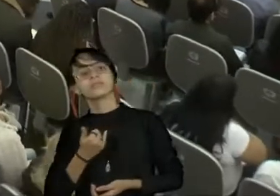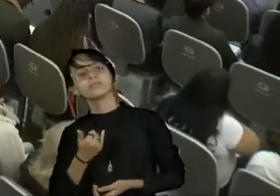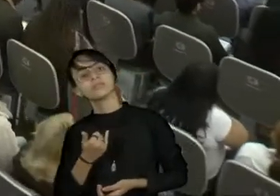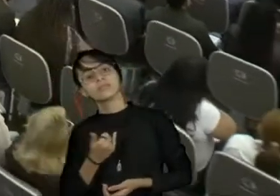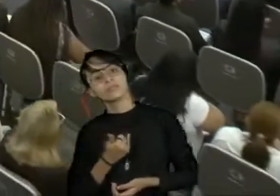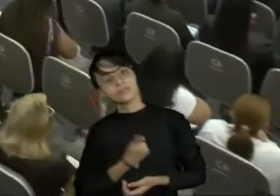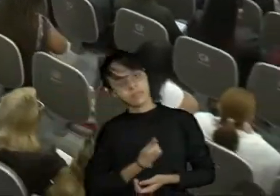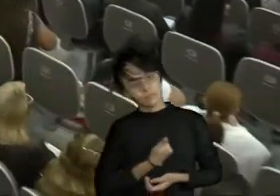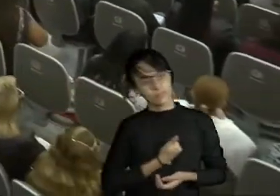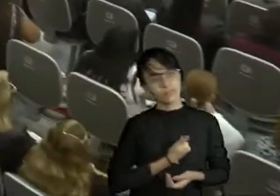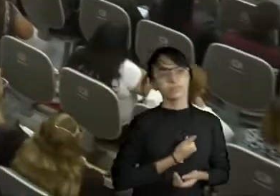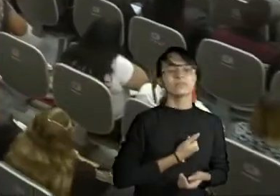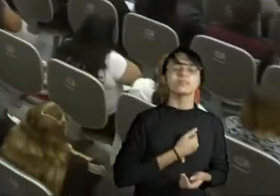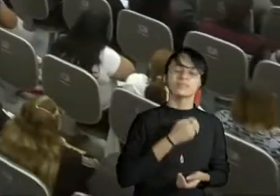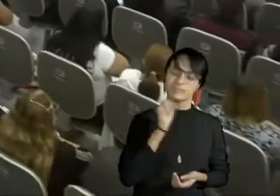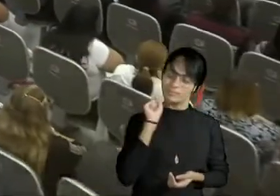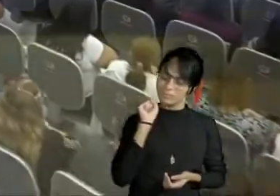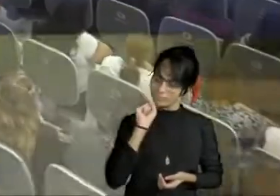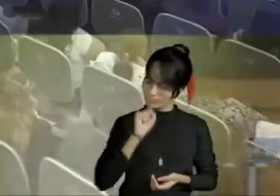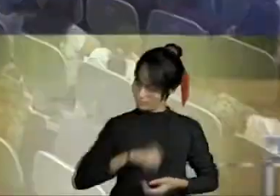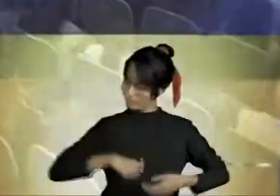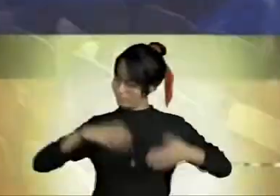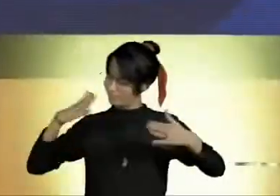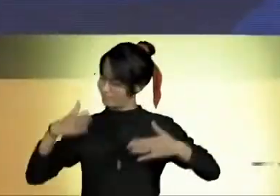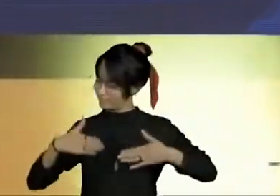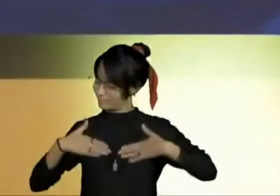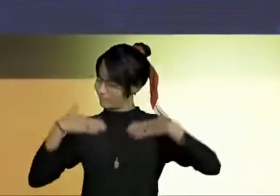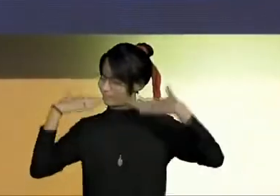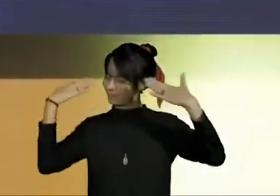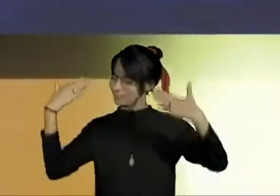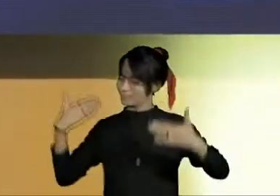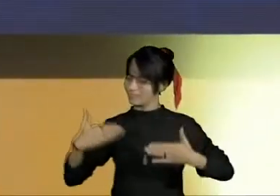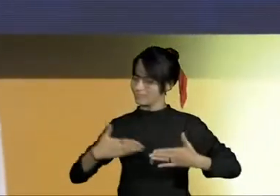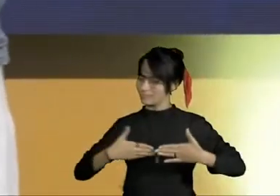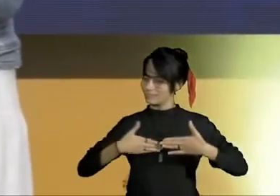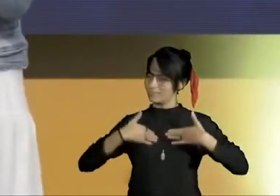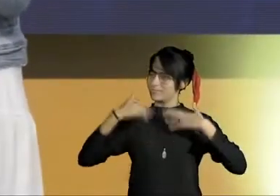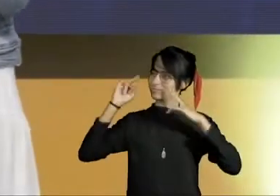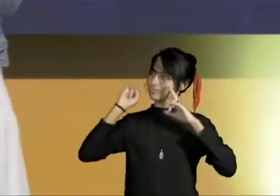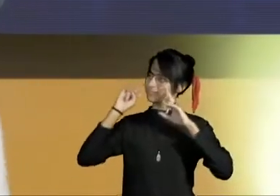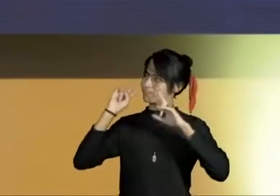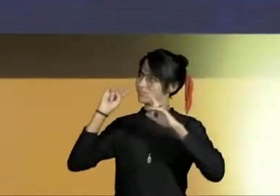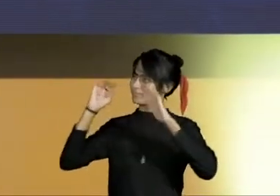Deus, sim, alegre, atendo ao